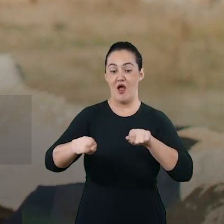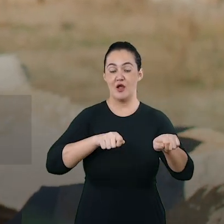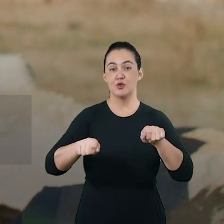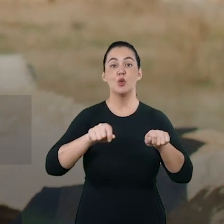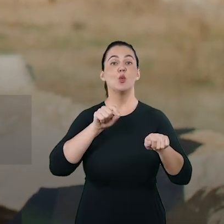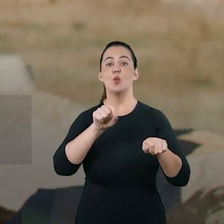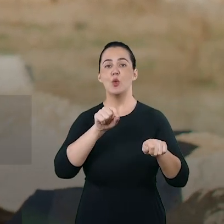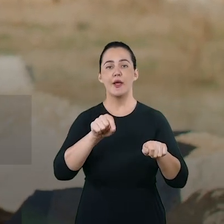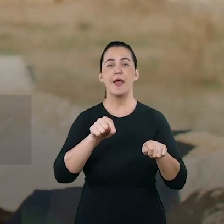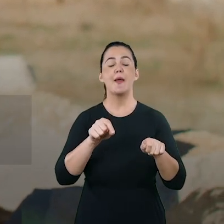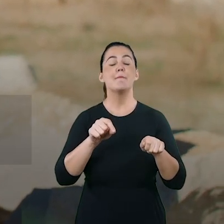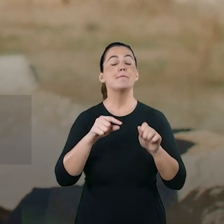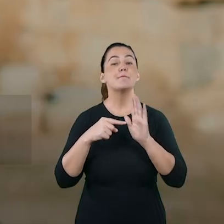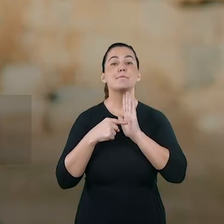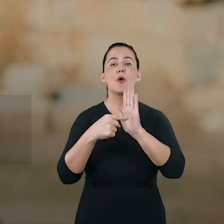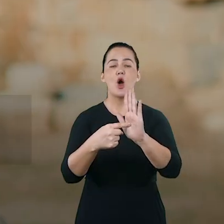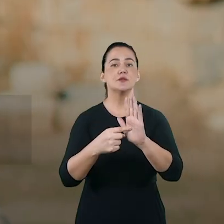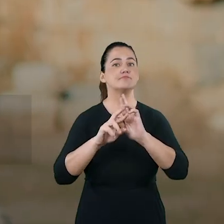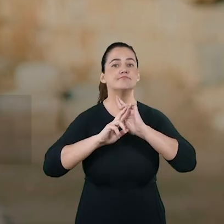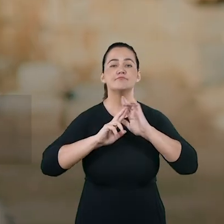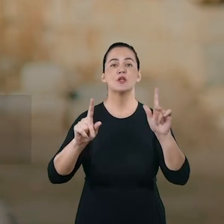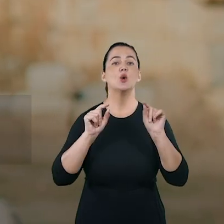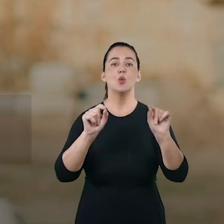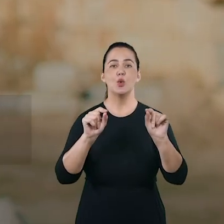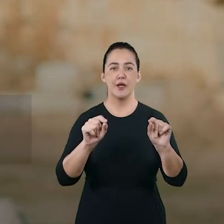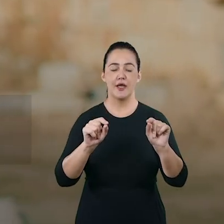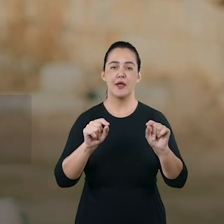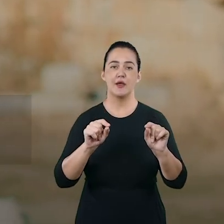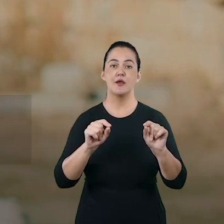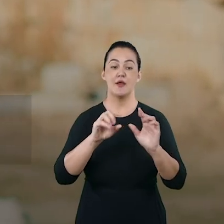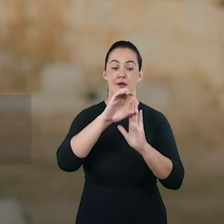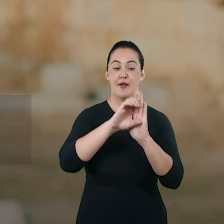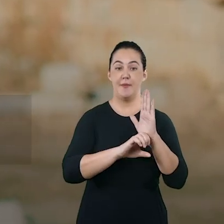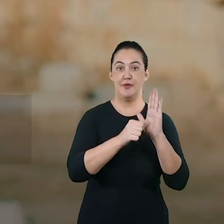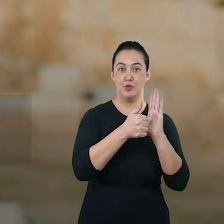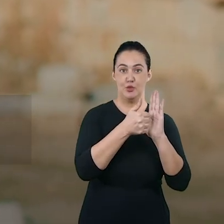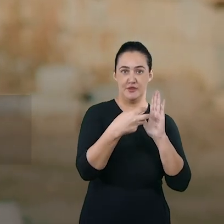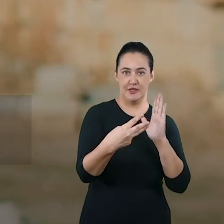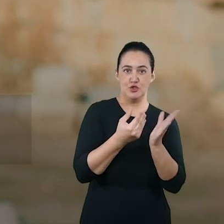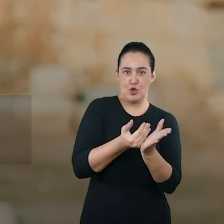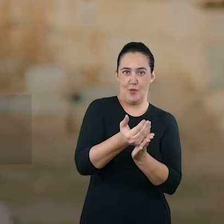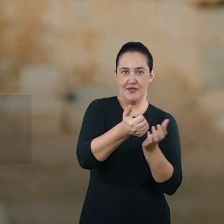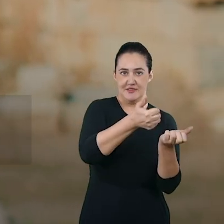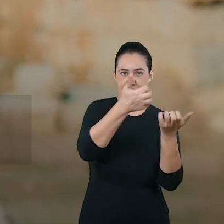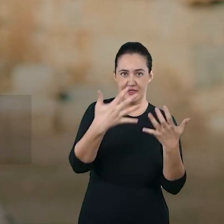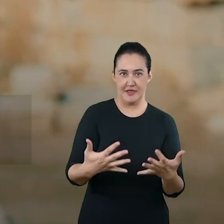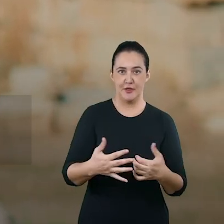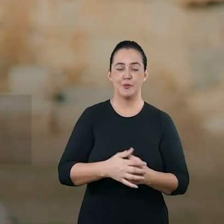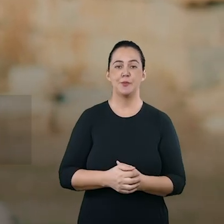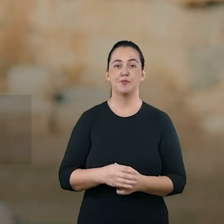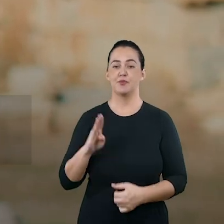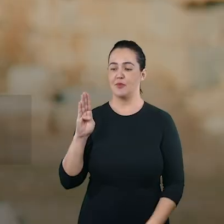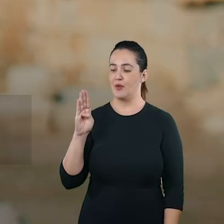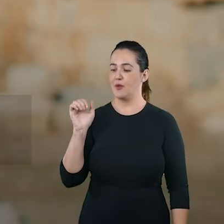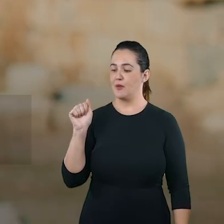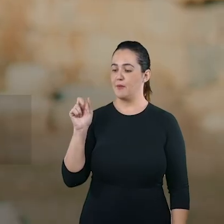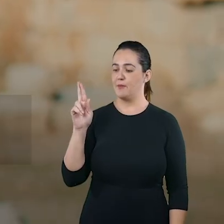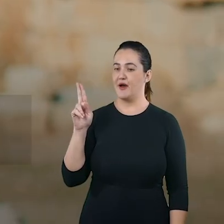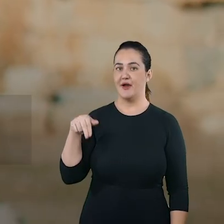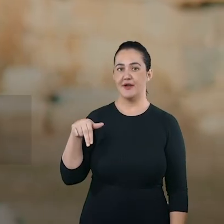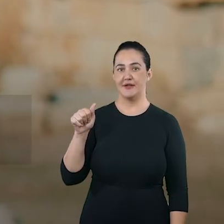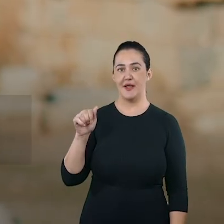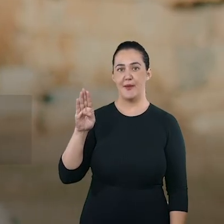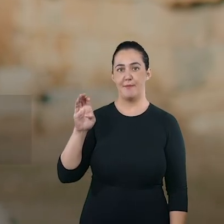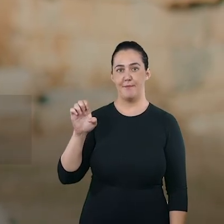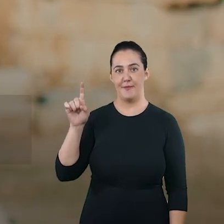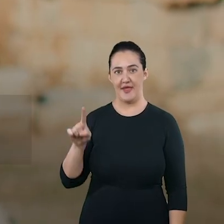de perspectiva muito curiosa, porque o capítulo 13 começa dizendo: Barnabé e Saulo,